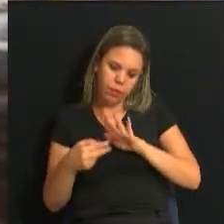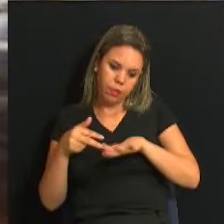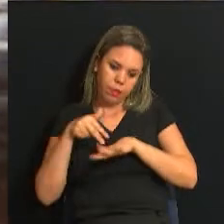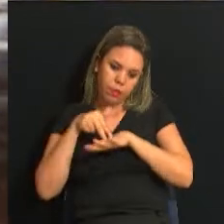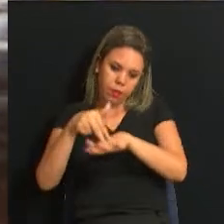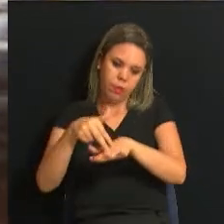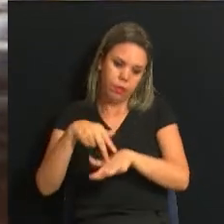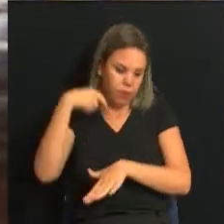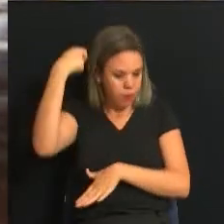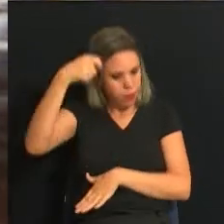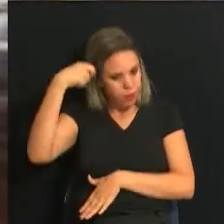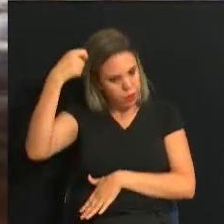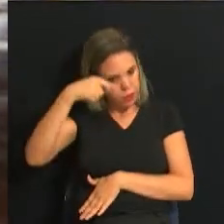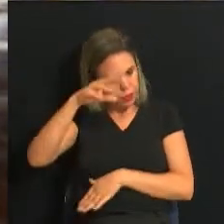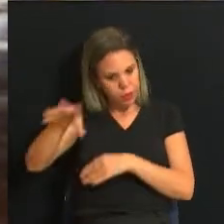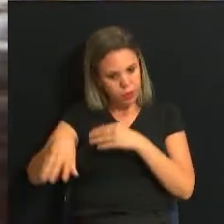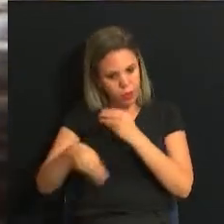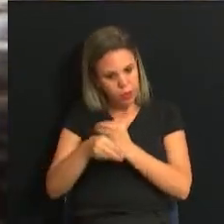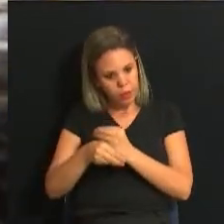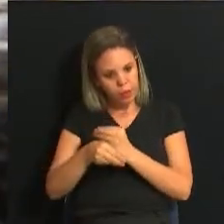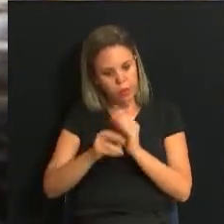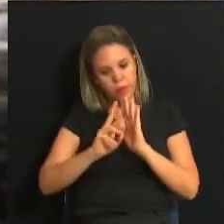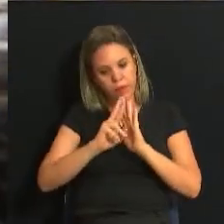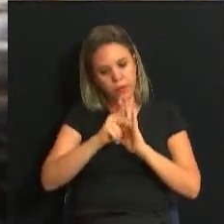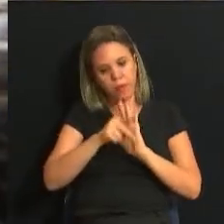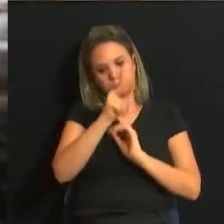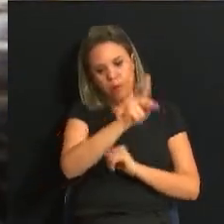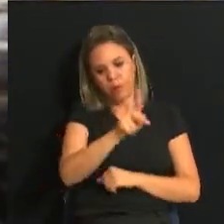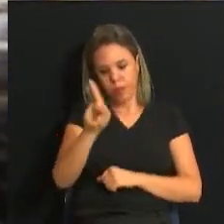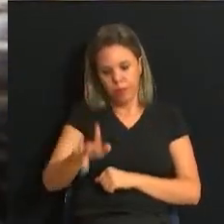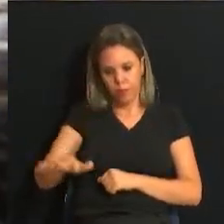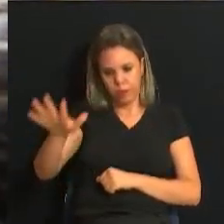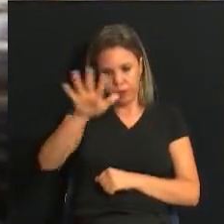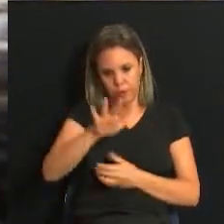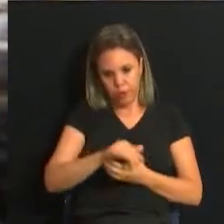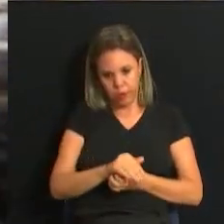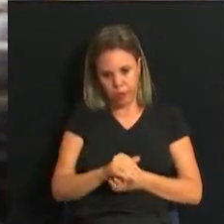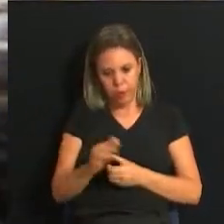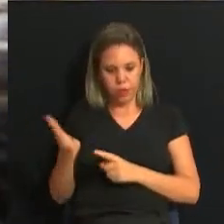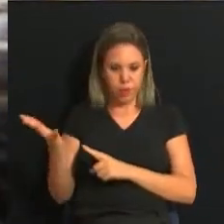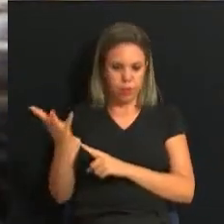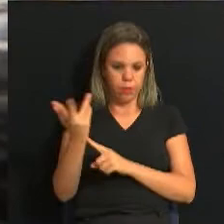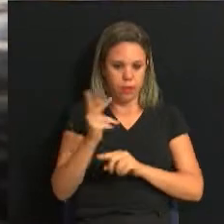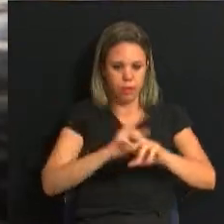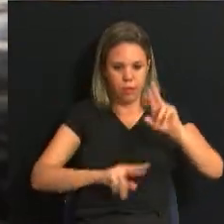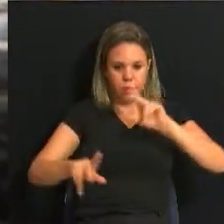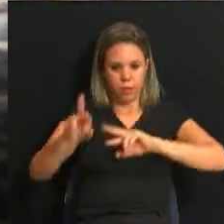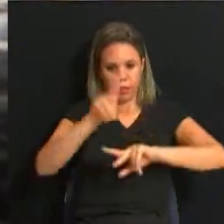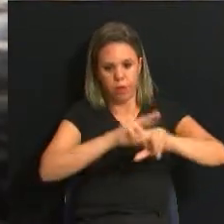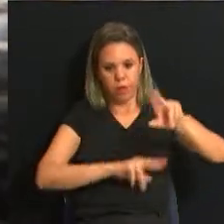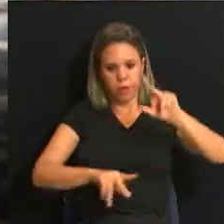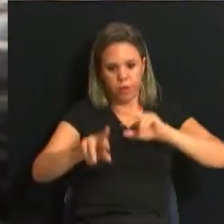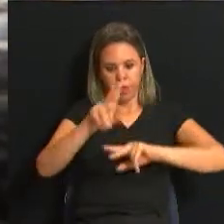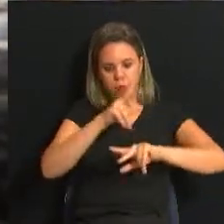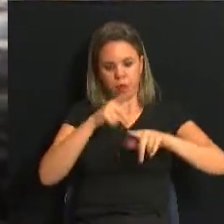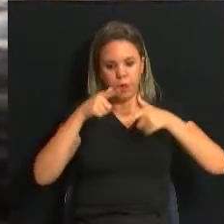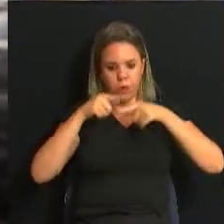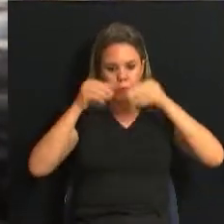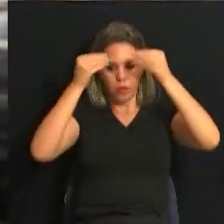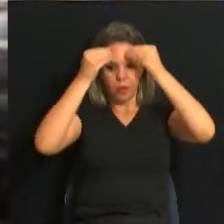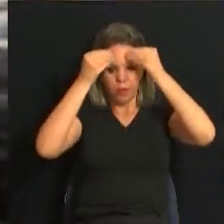né, incluindo vários professores das artes, das diferentes manifestações e linguagens